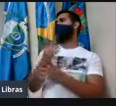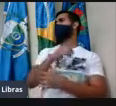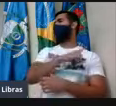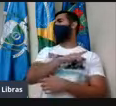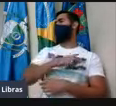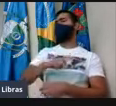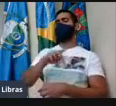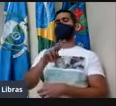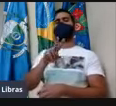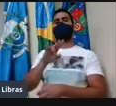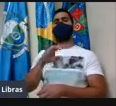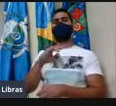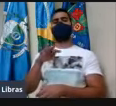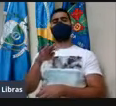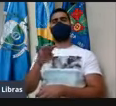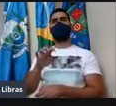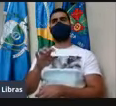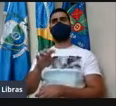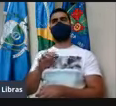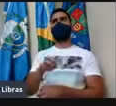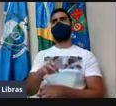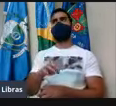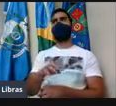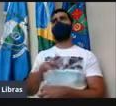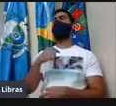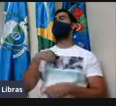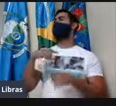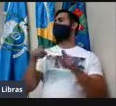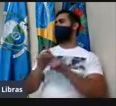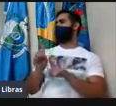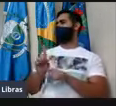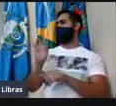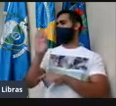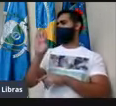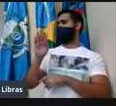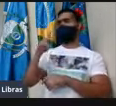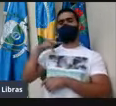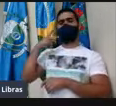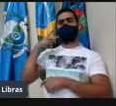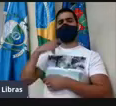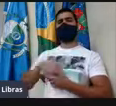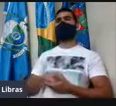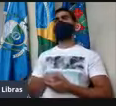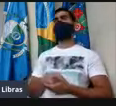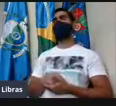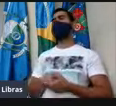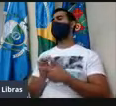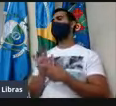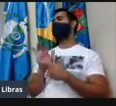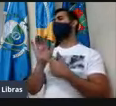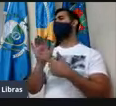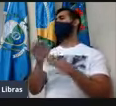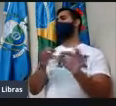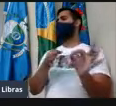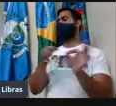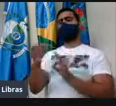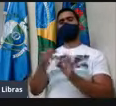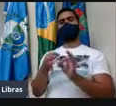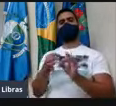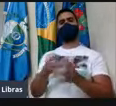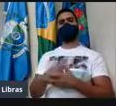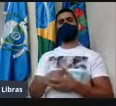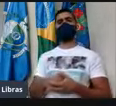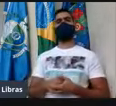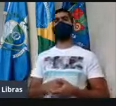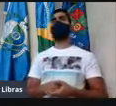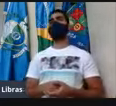Vicente. Celcinho estava aqui, eu estava também. E quando foi apresentado esse projeto, ele na